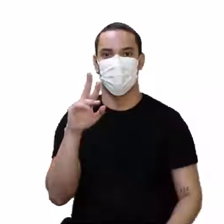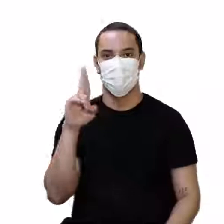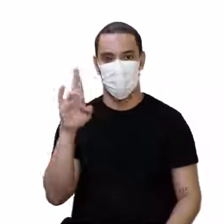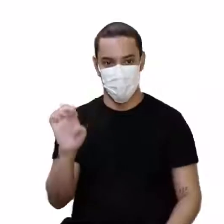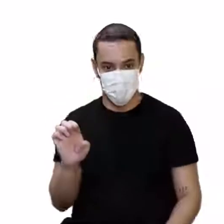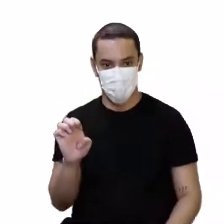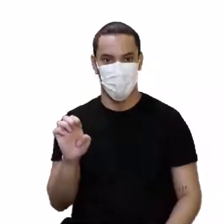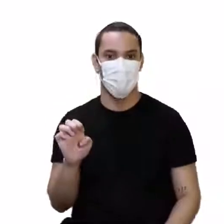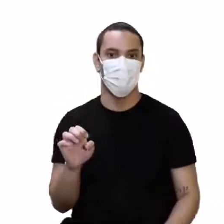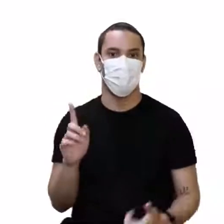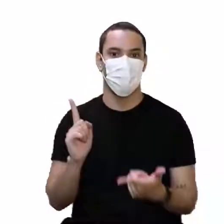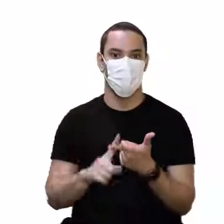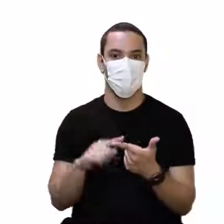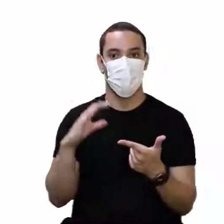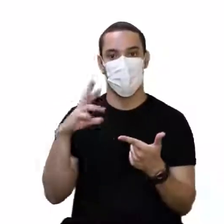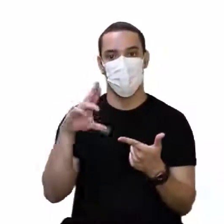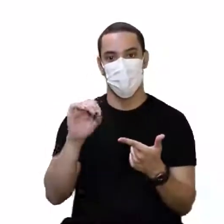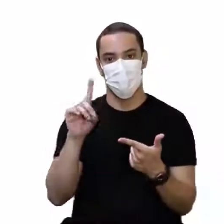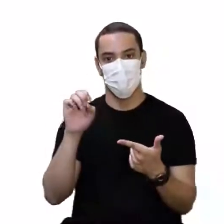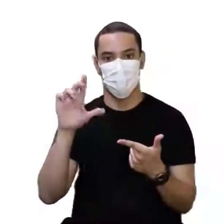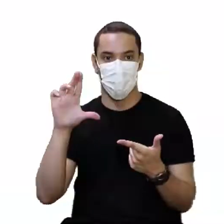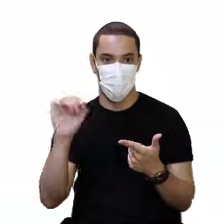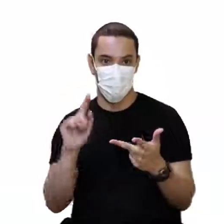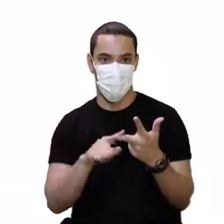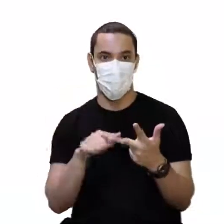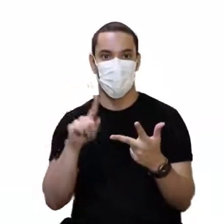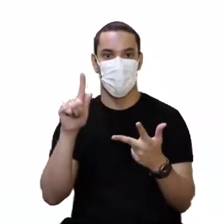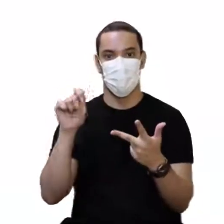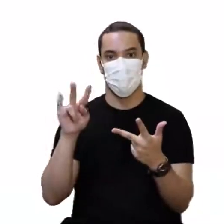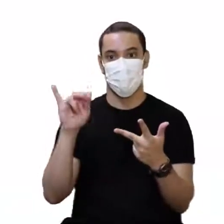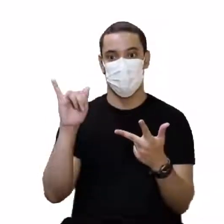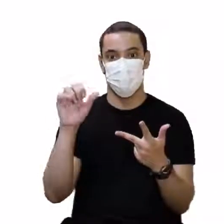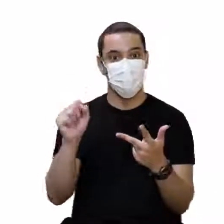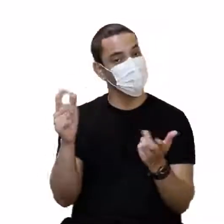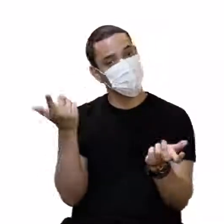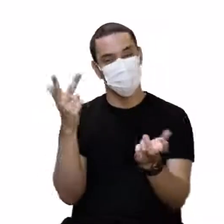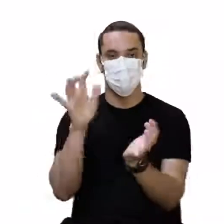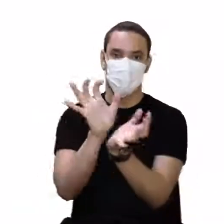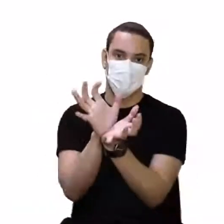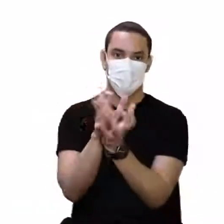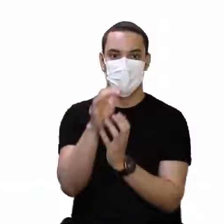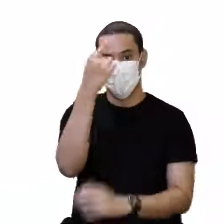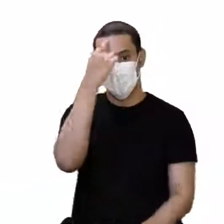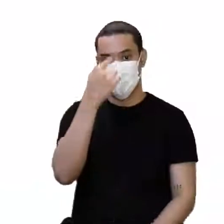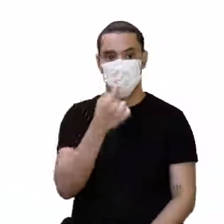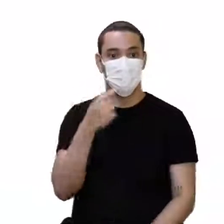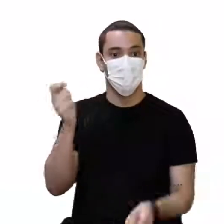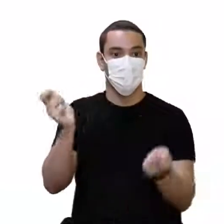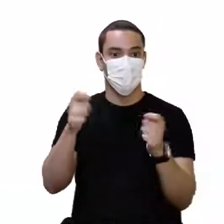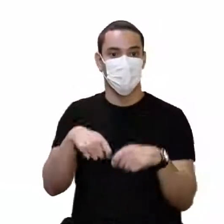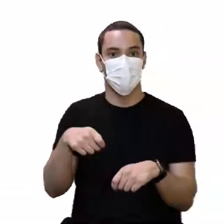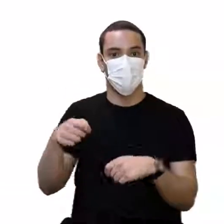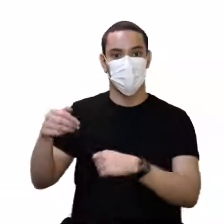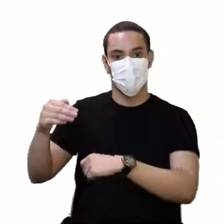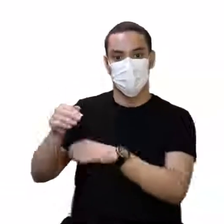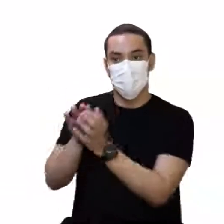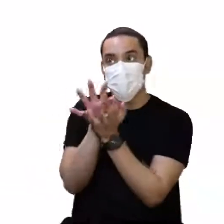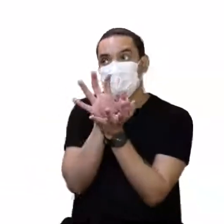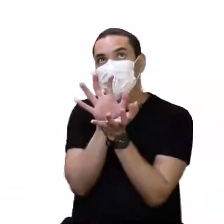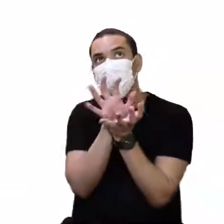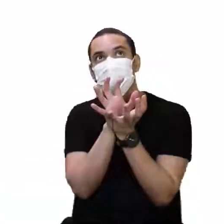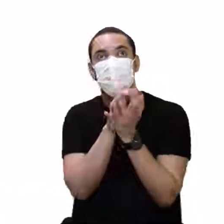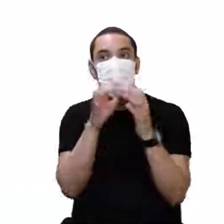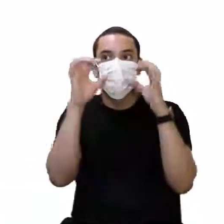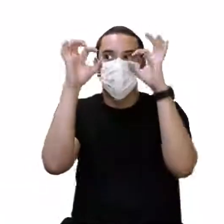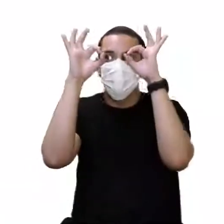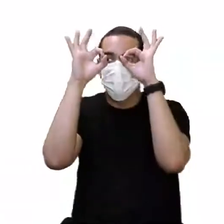e gaviais são capazes de manter-se muito tempo quase submersos, pois os olhos desses